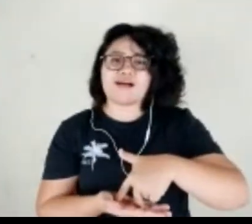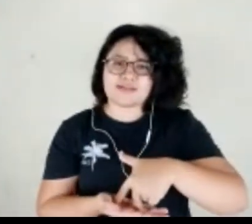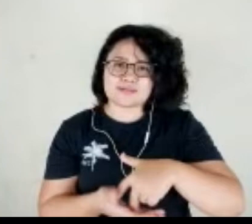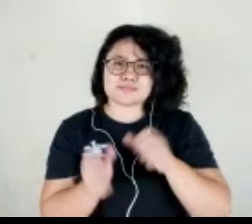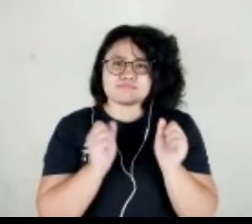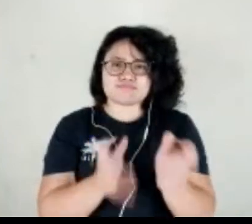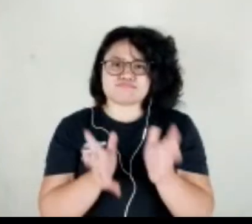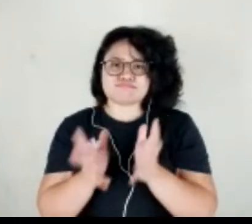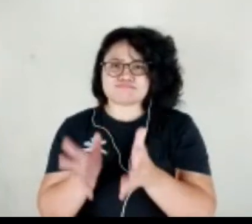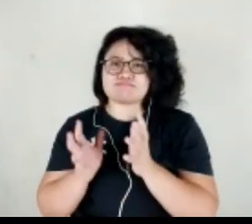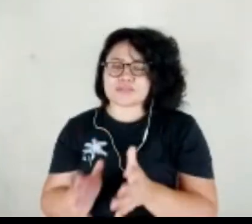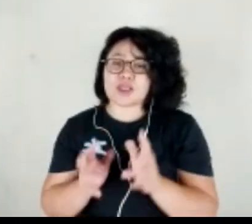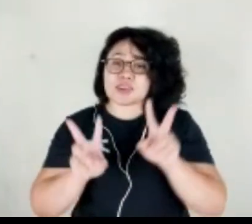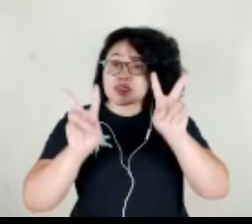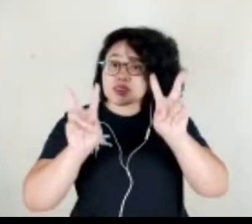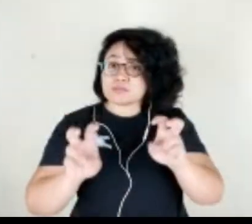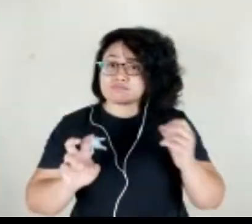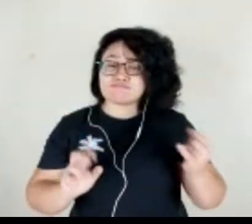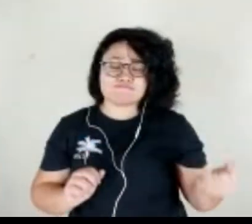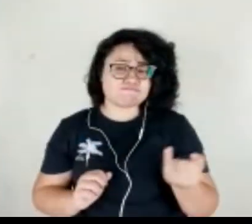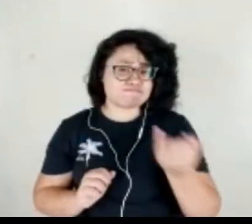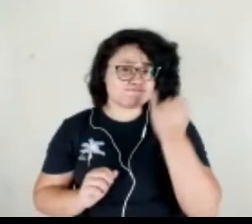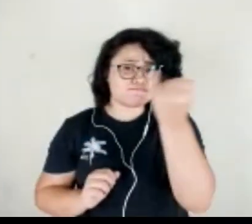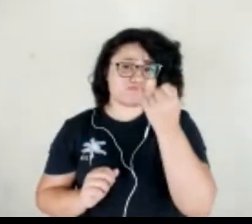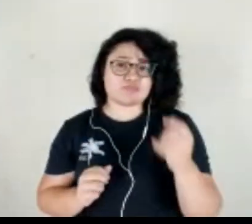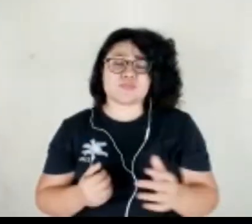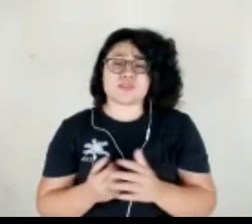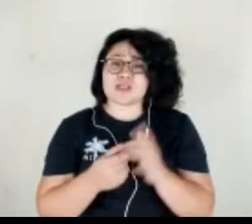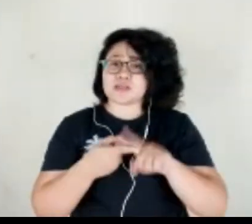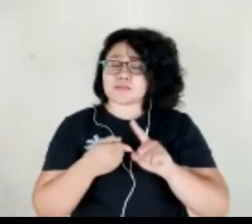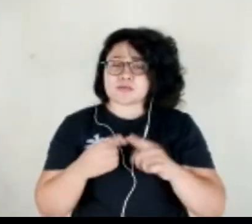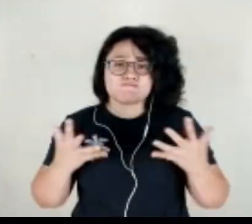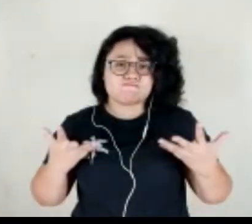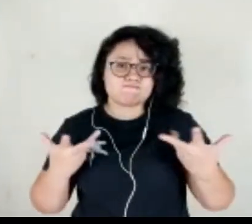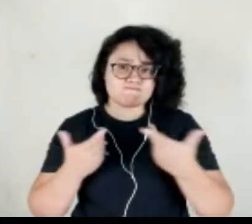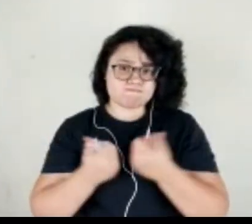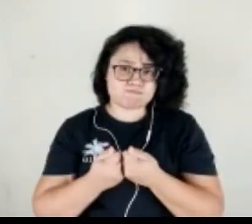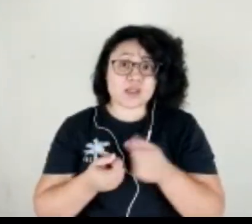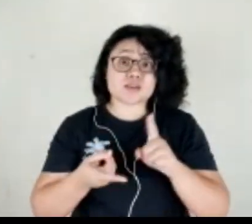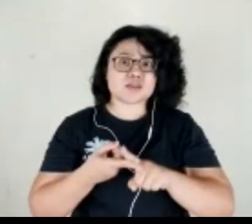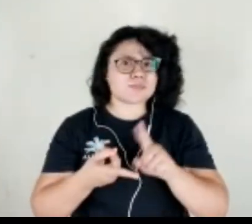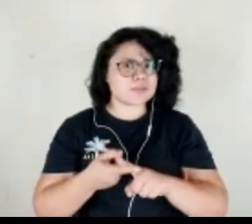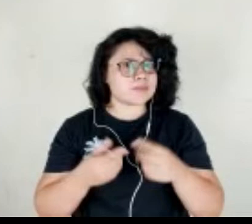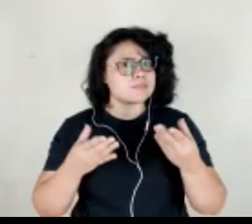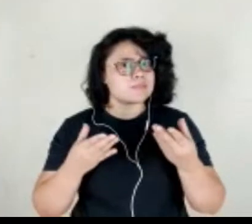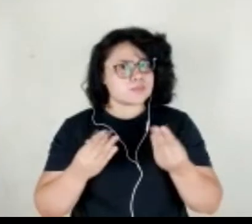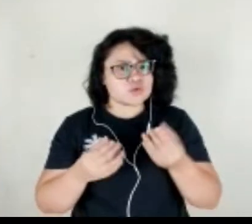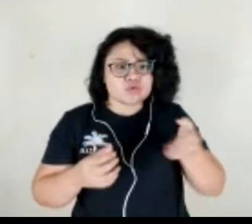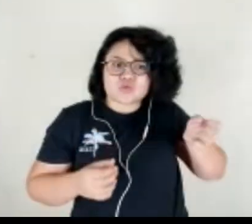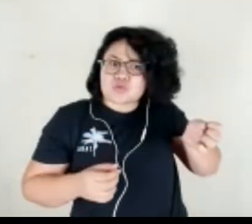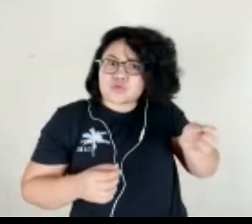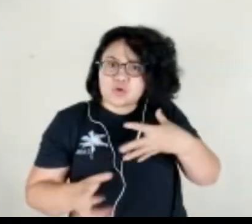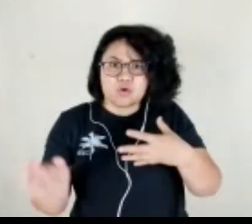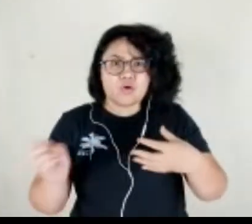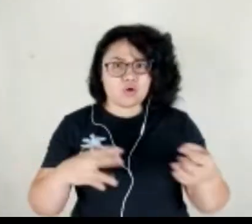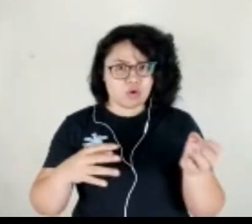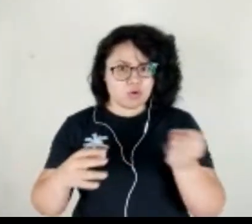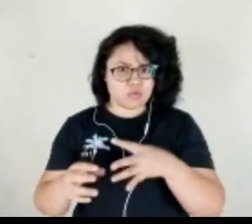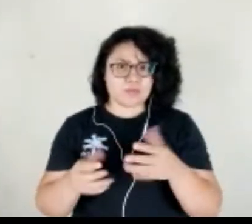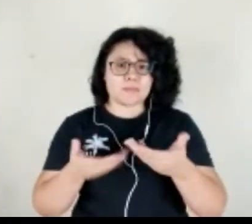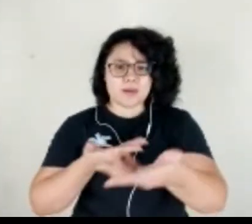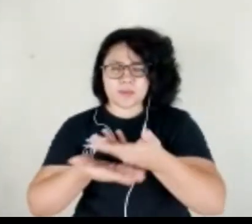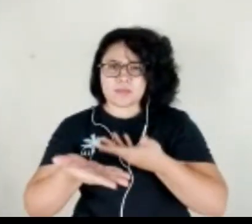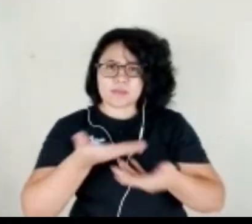que aborda um tema incrível e super importante, que está também super atual, né? Então, e